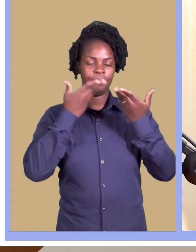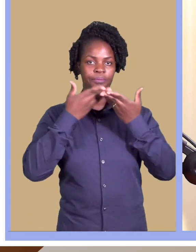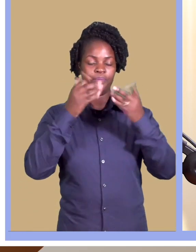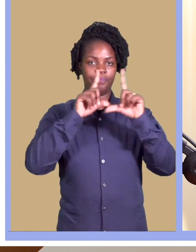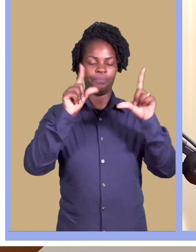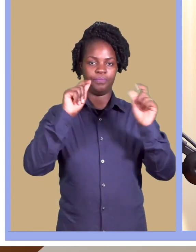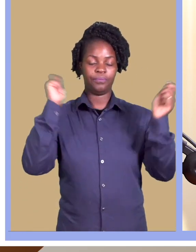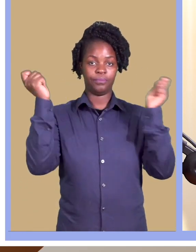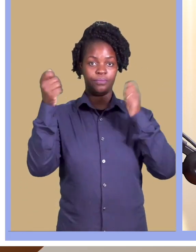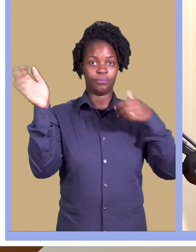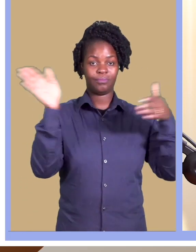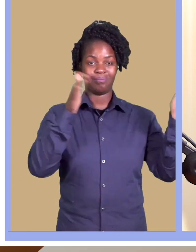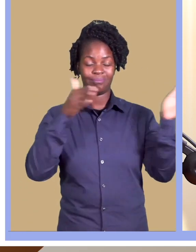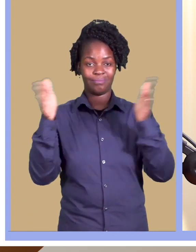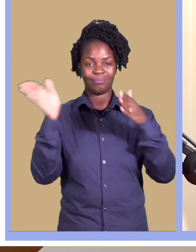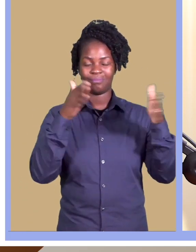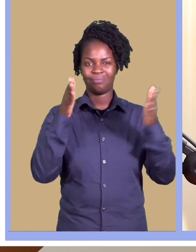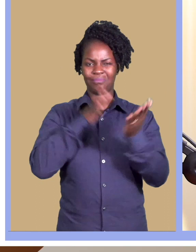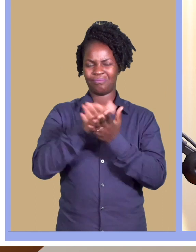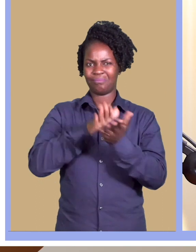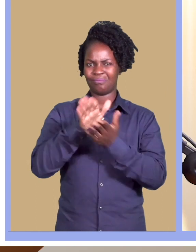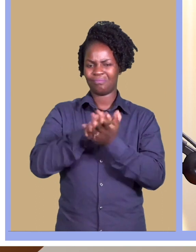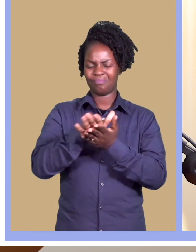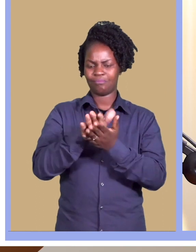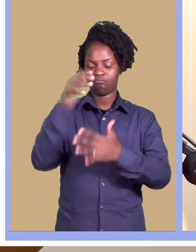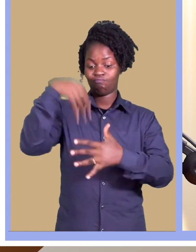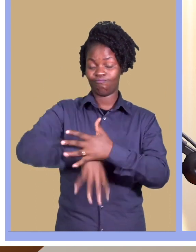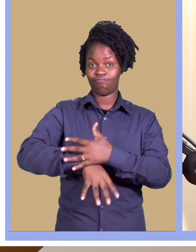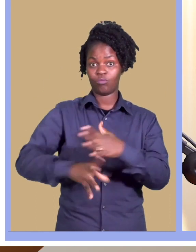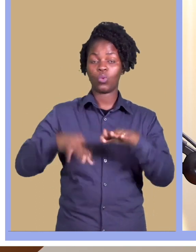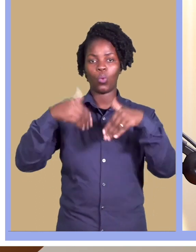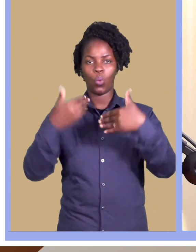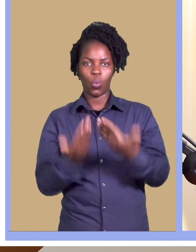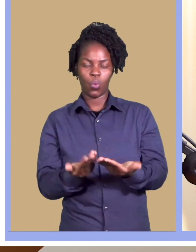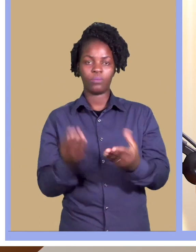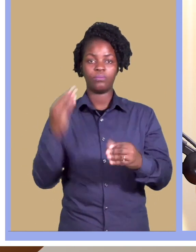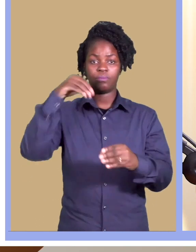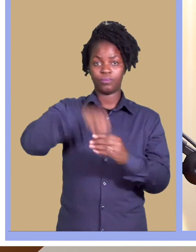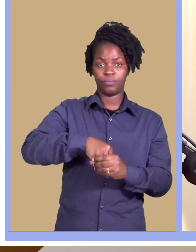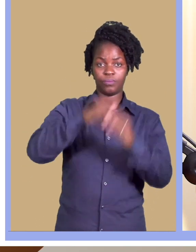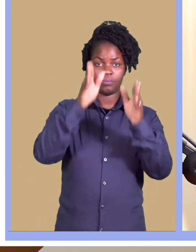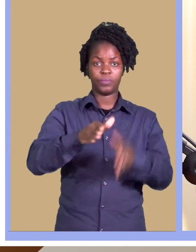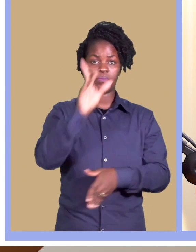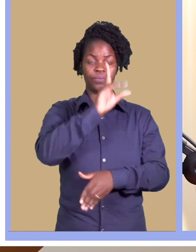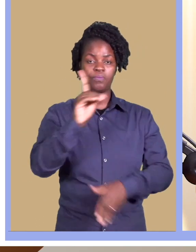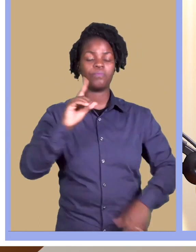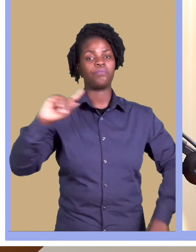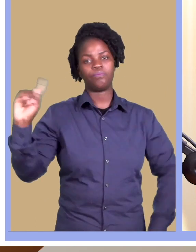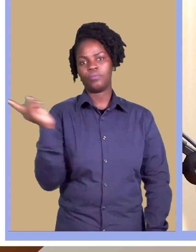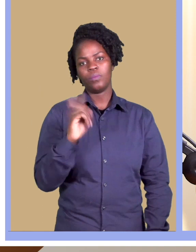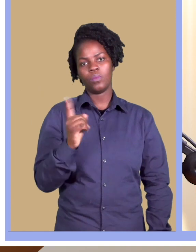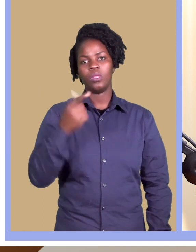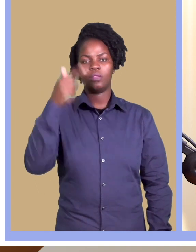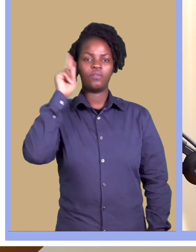mudanças climáticas não versam sobre pessoas com deficiência. Então, por isso acho que a TV Surdo faz bem em criar esse